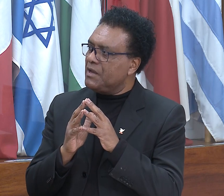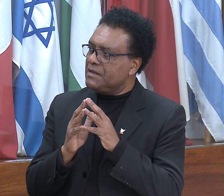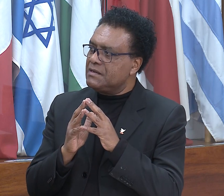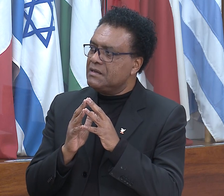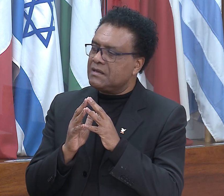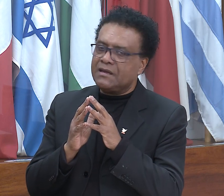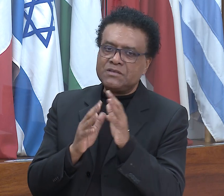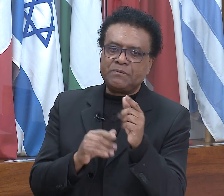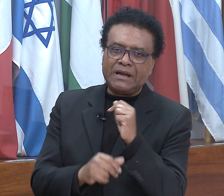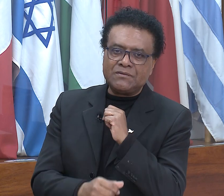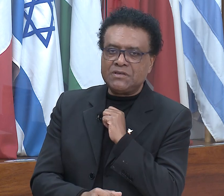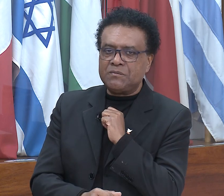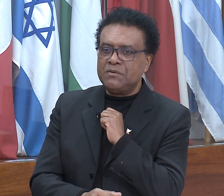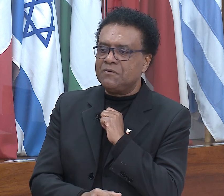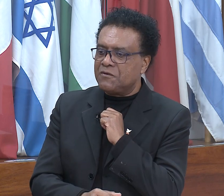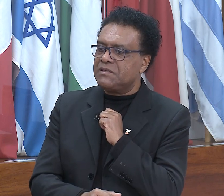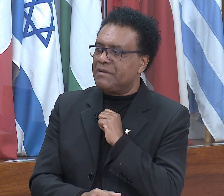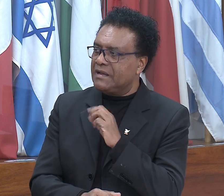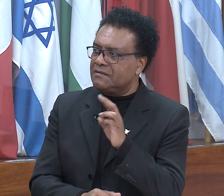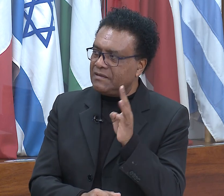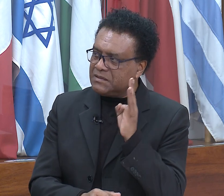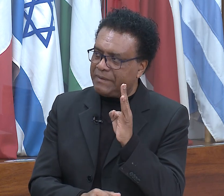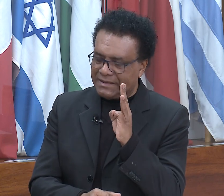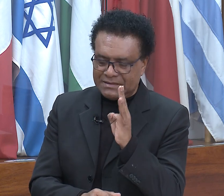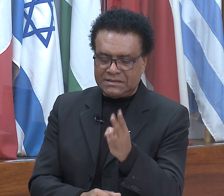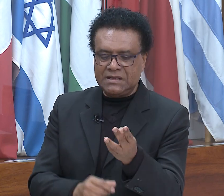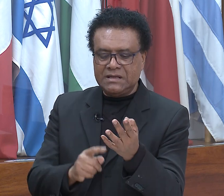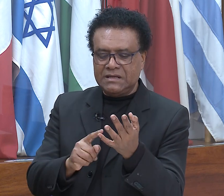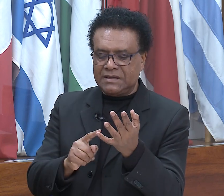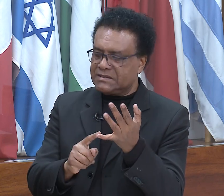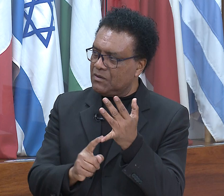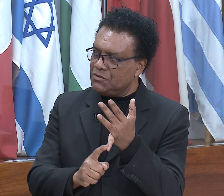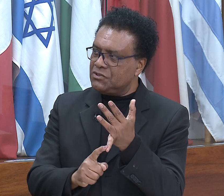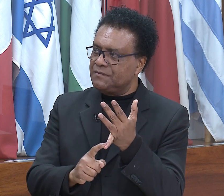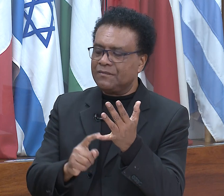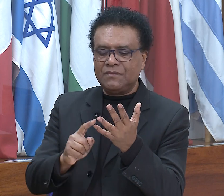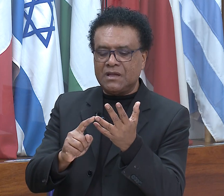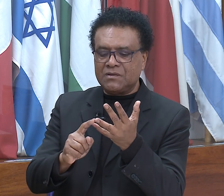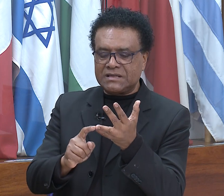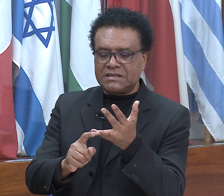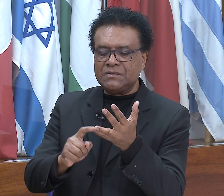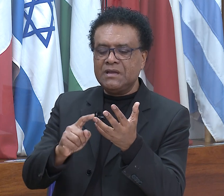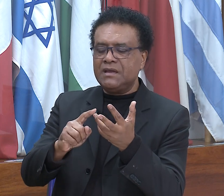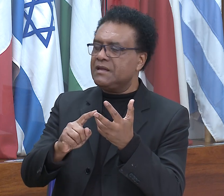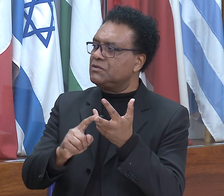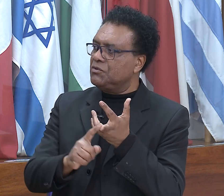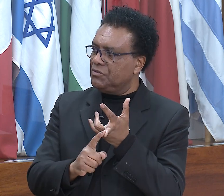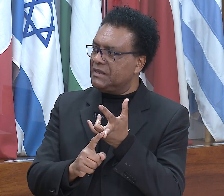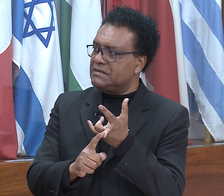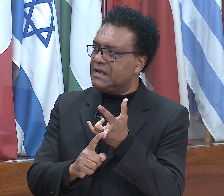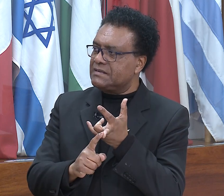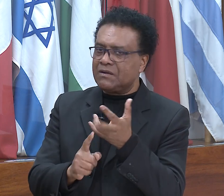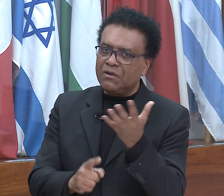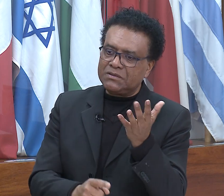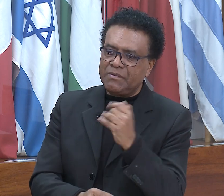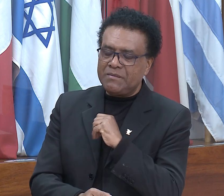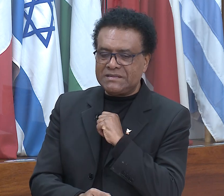apoiaria que grande parte do dinheiro público fosse aplicado em três partes na saúde na educação